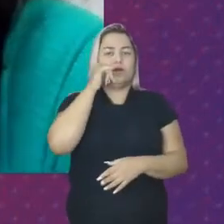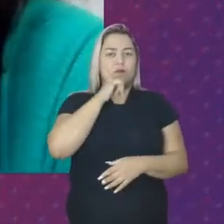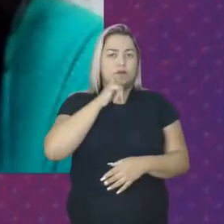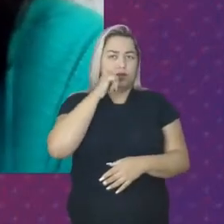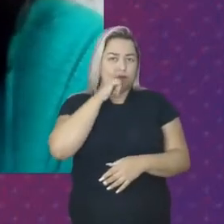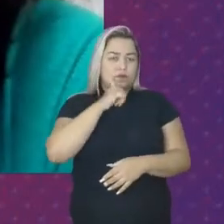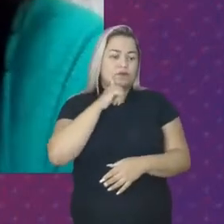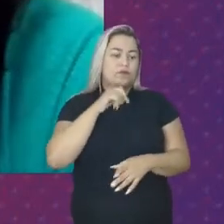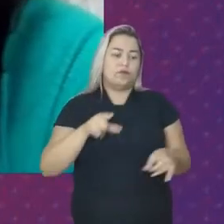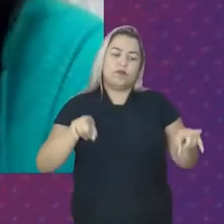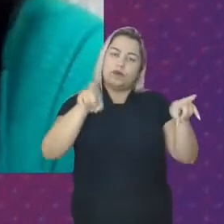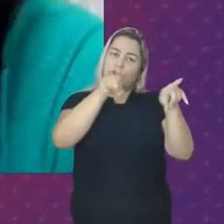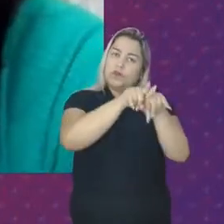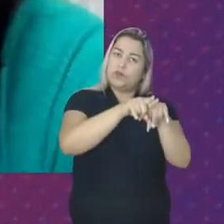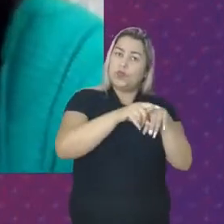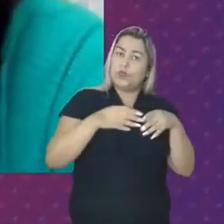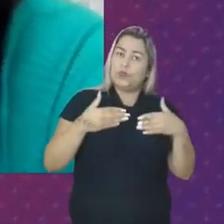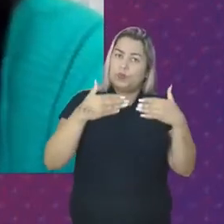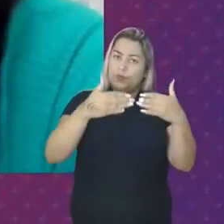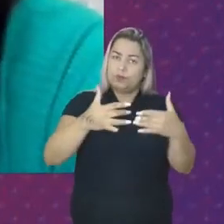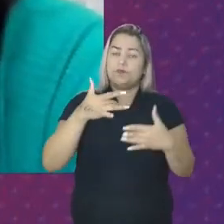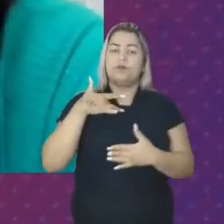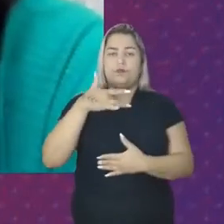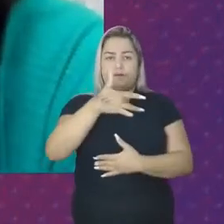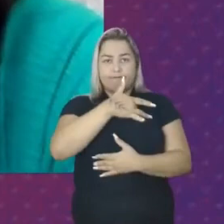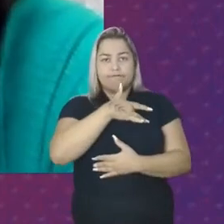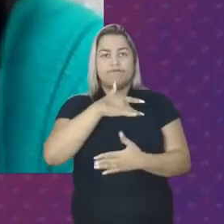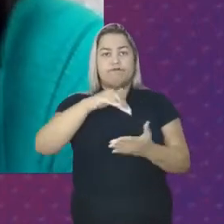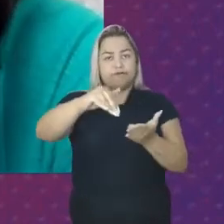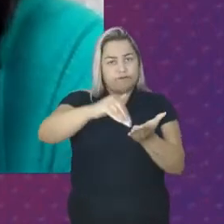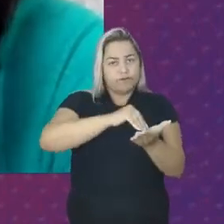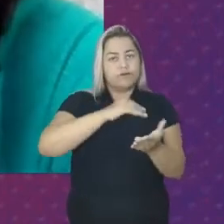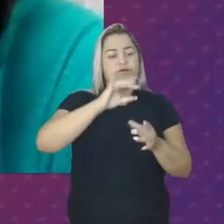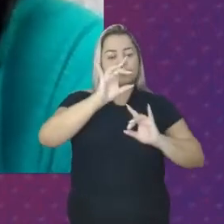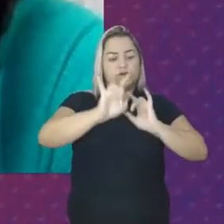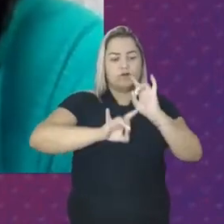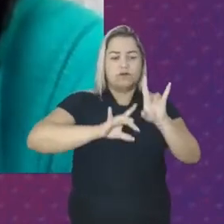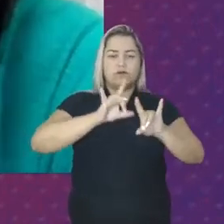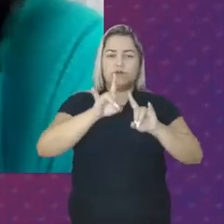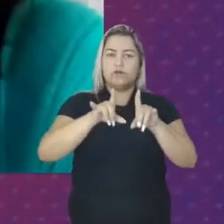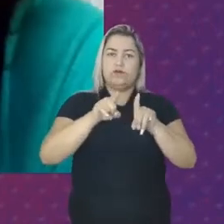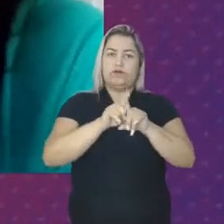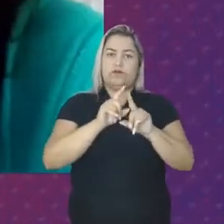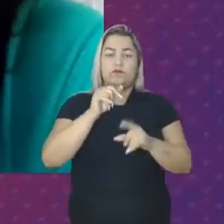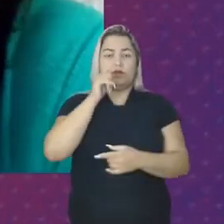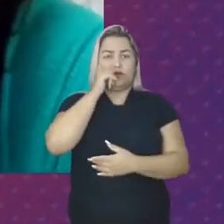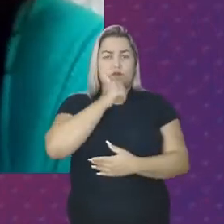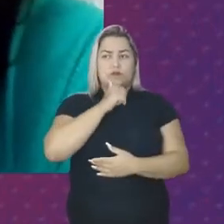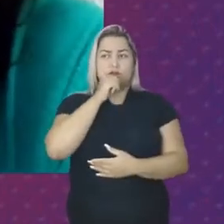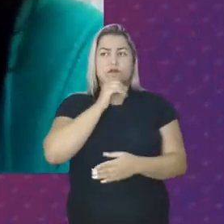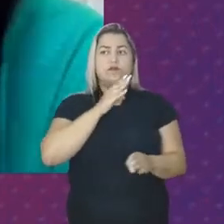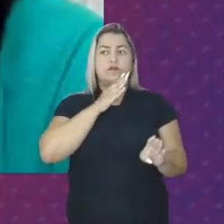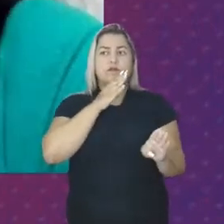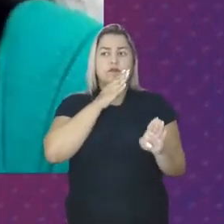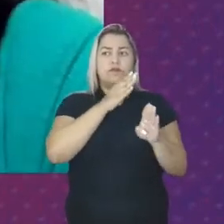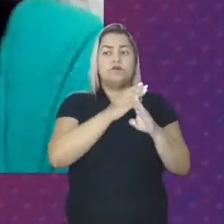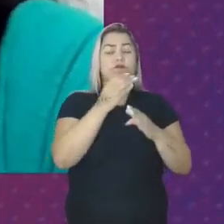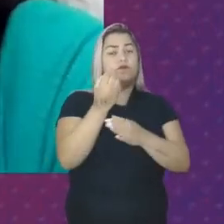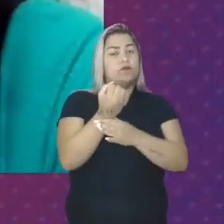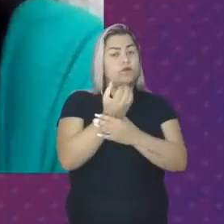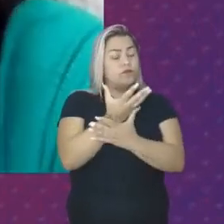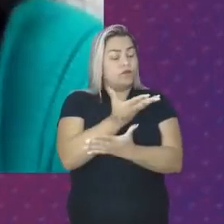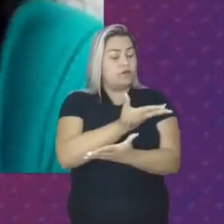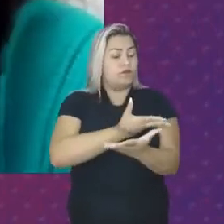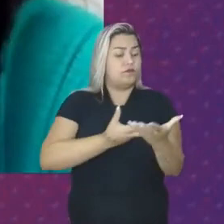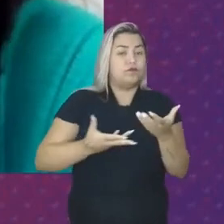que contava com a parceria entre o Ministério da Saúde e a Secretaria Especial de Política para as Mulheres, com esse objetivo de acolher